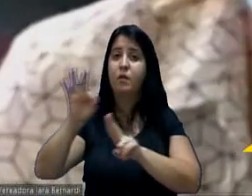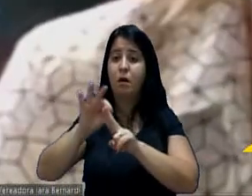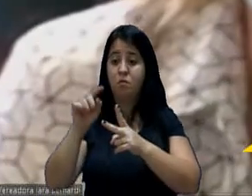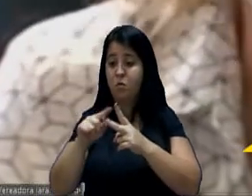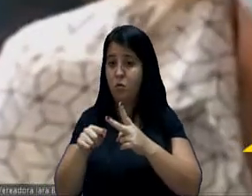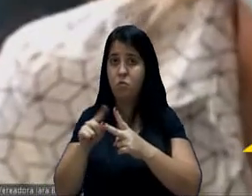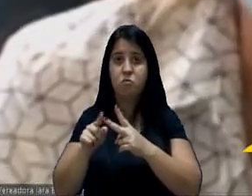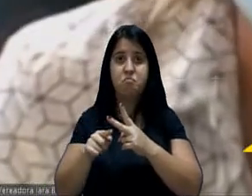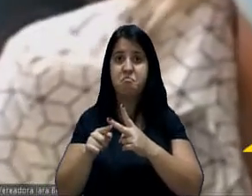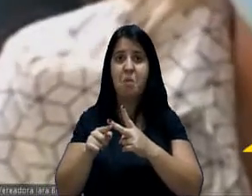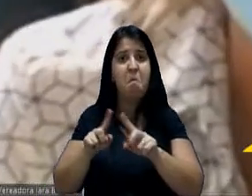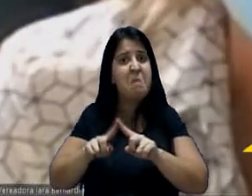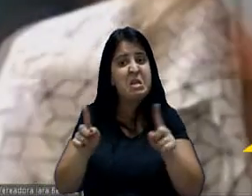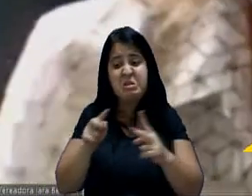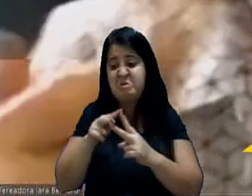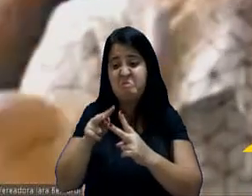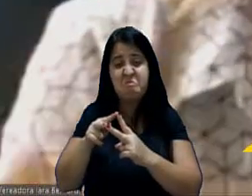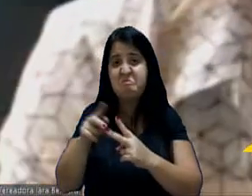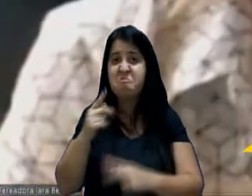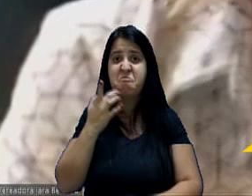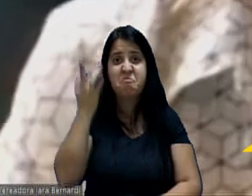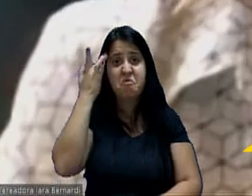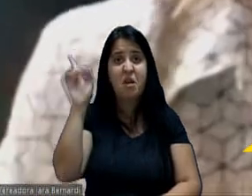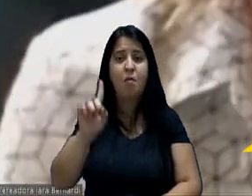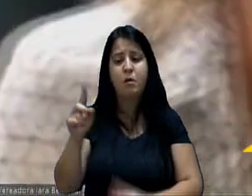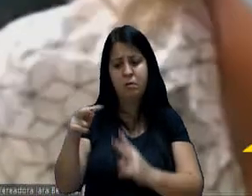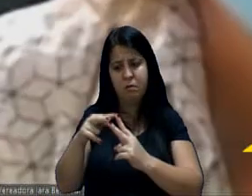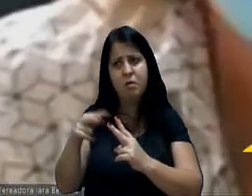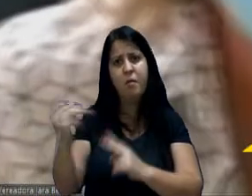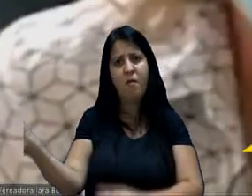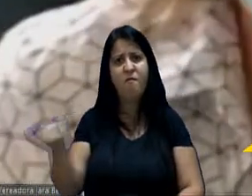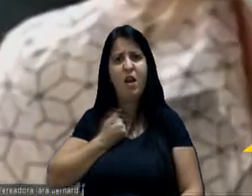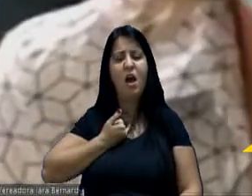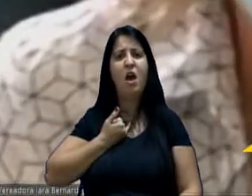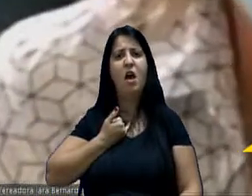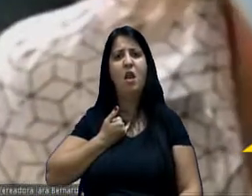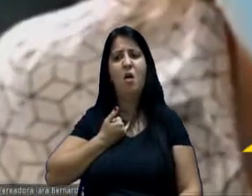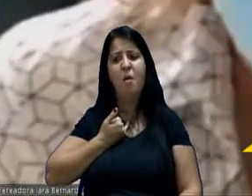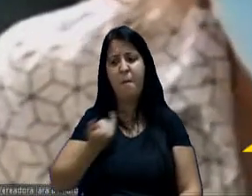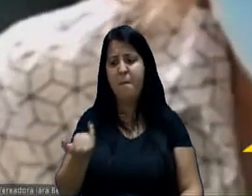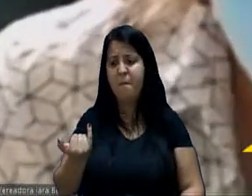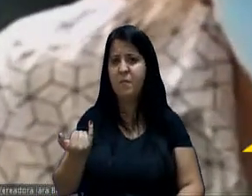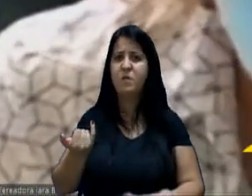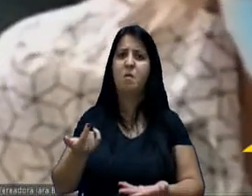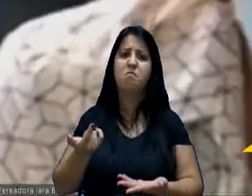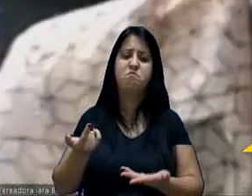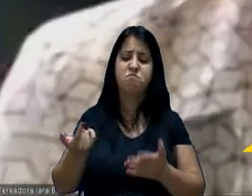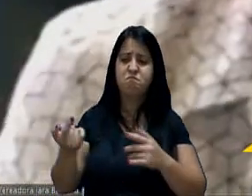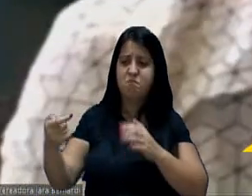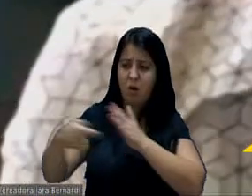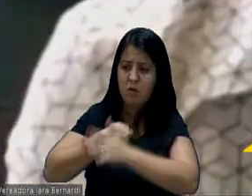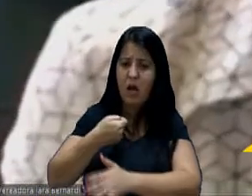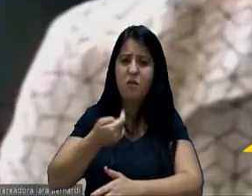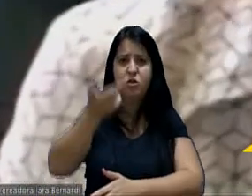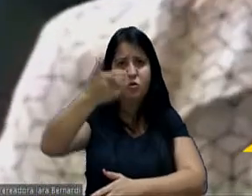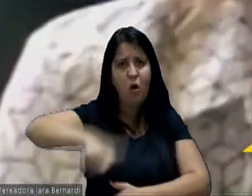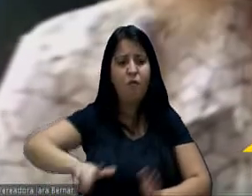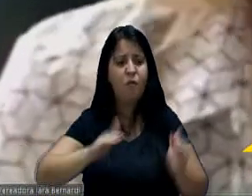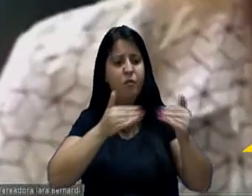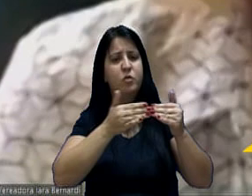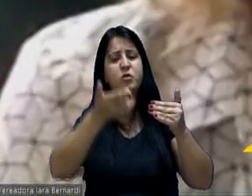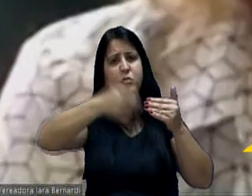eu confirmei com os dois, nenhum dos dois, até porque eles me cobraram para saber se o comitê havia de novo ter